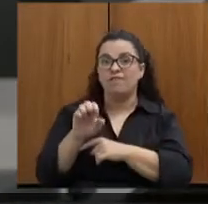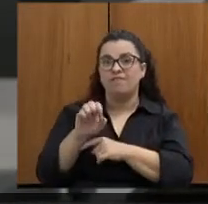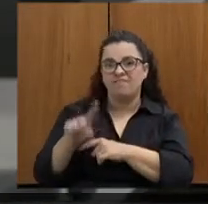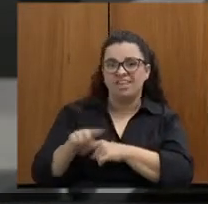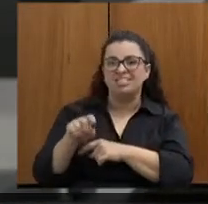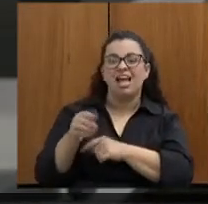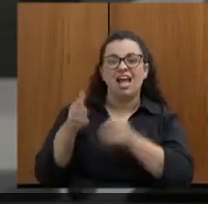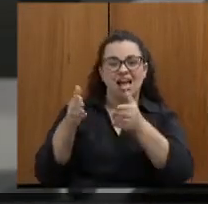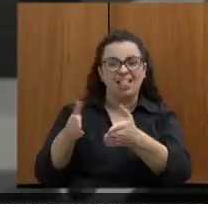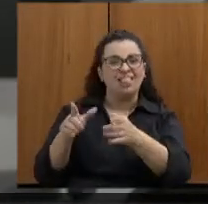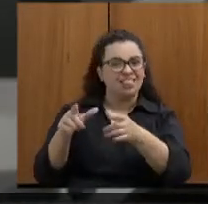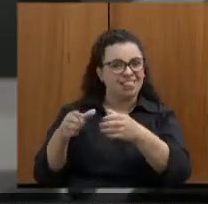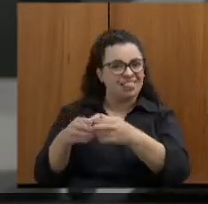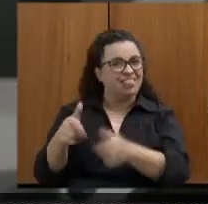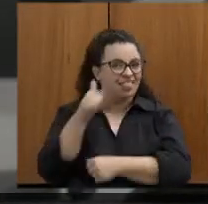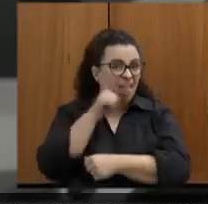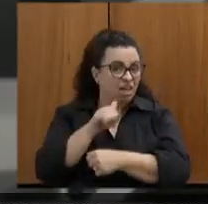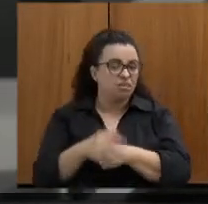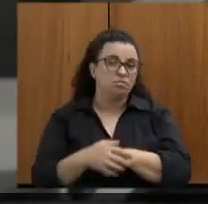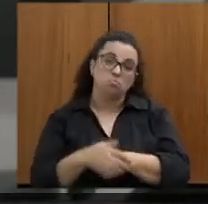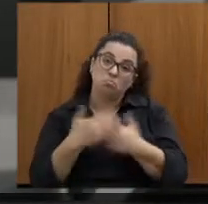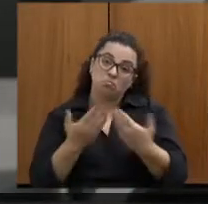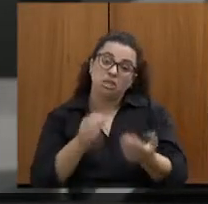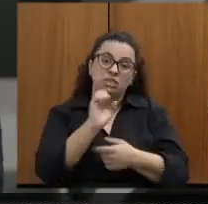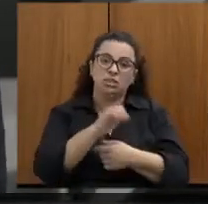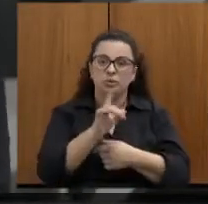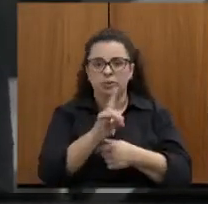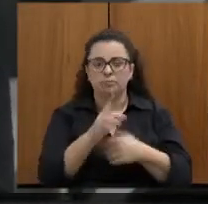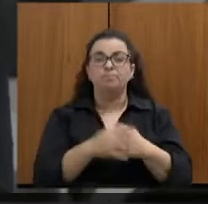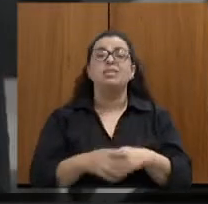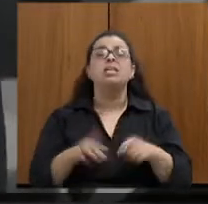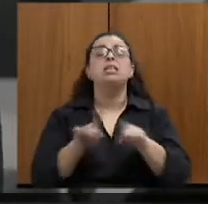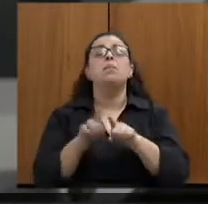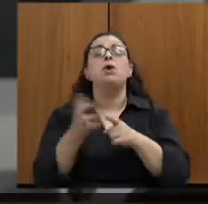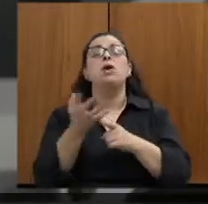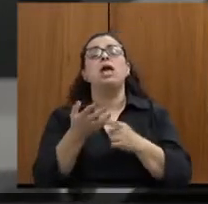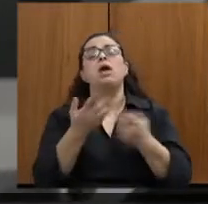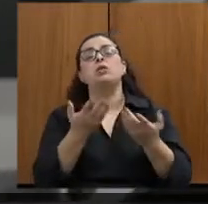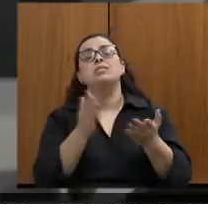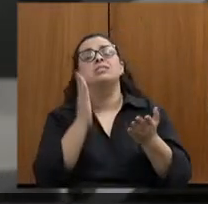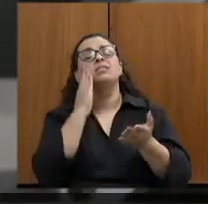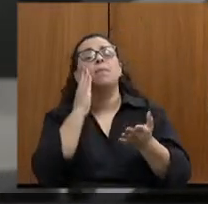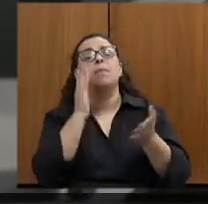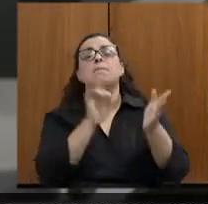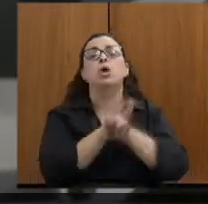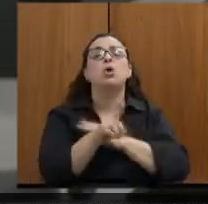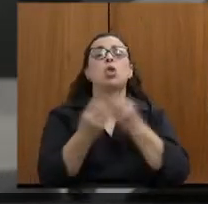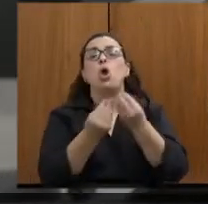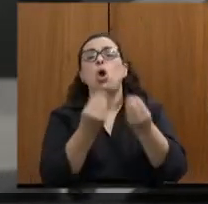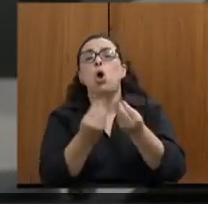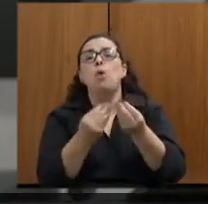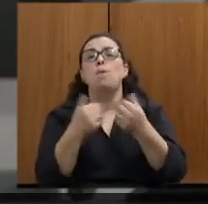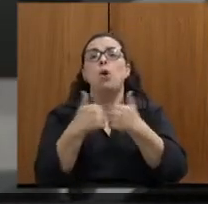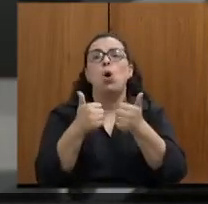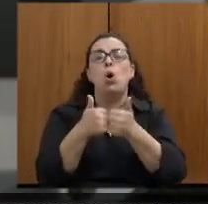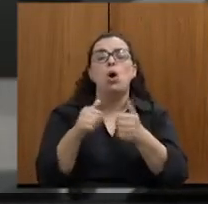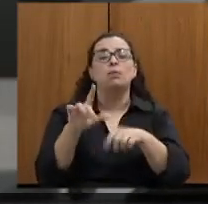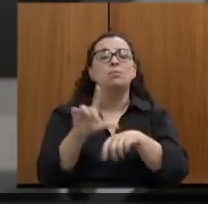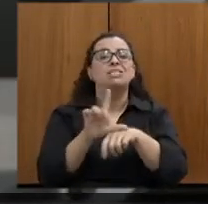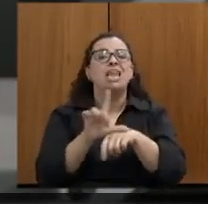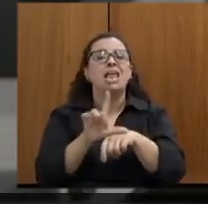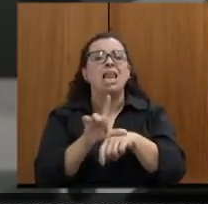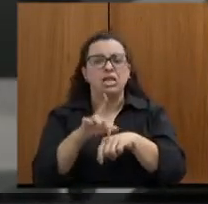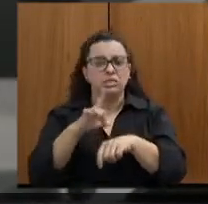saber se existe uma expectativa da ampliação do ônibus Lilás, também já foi dito aqui, mas gostaria de ver qual